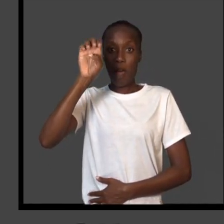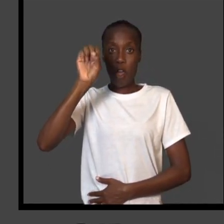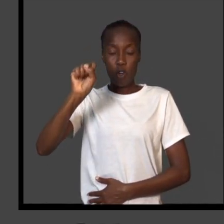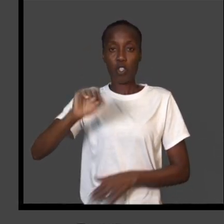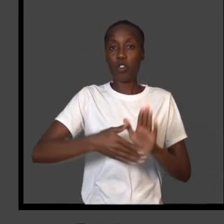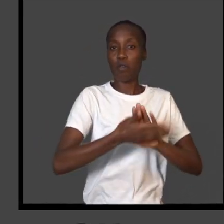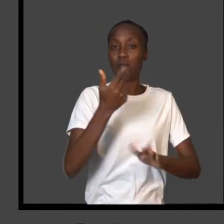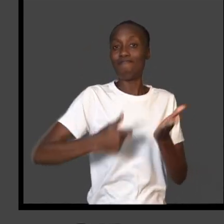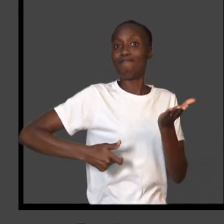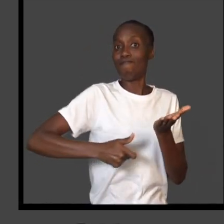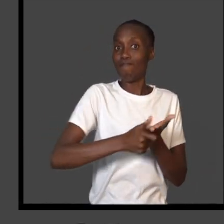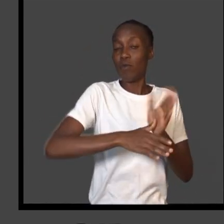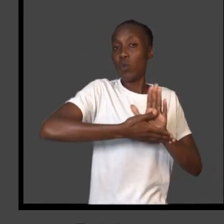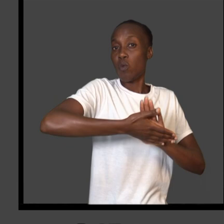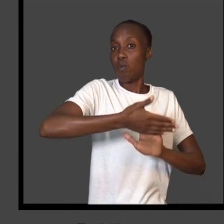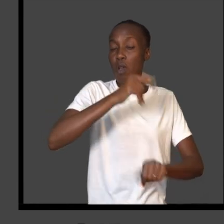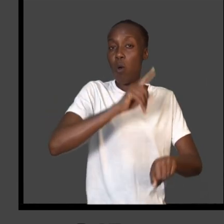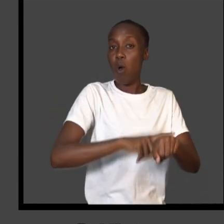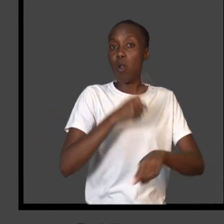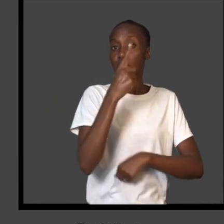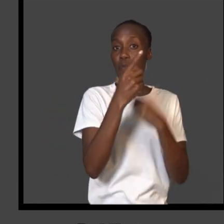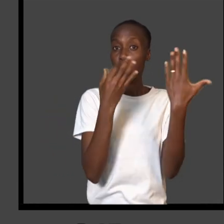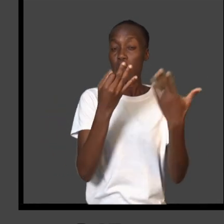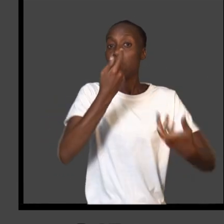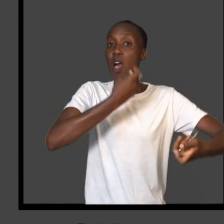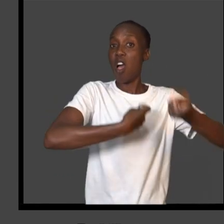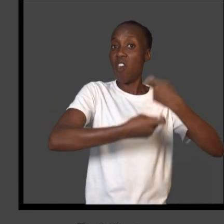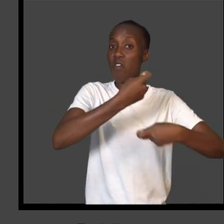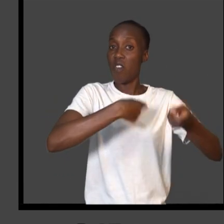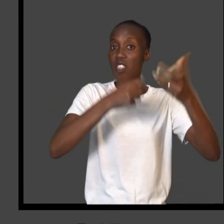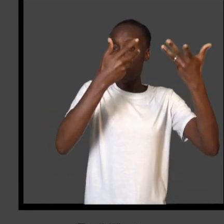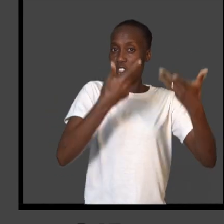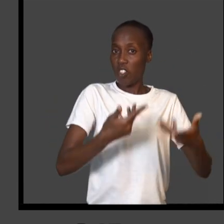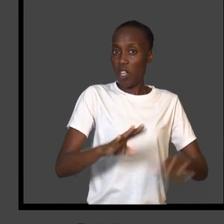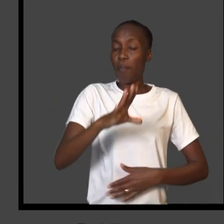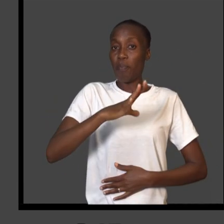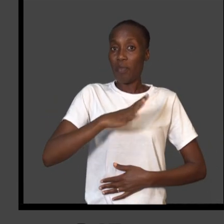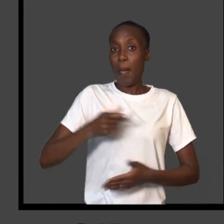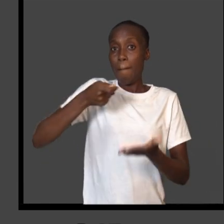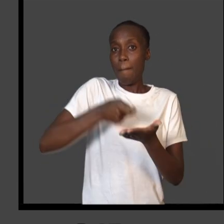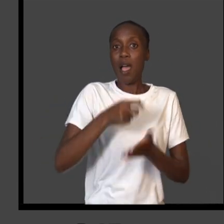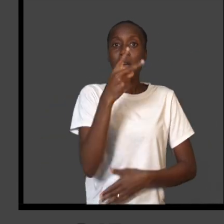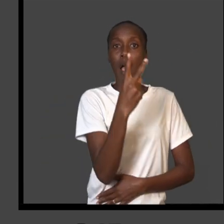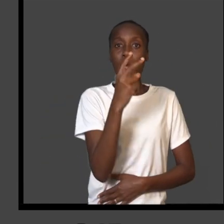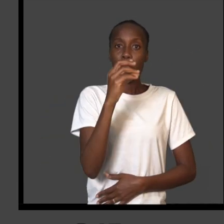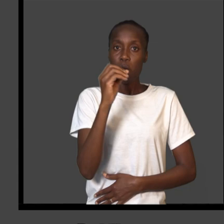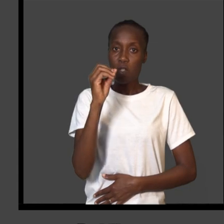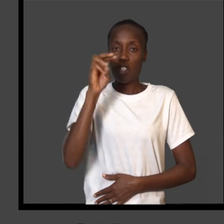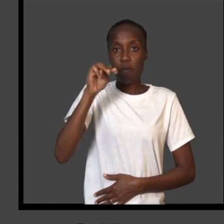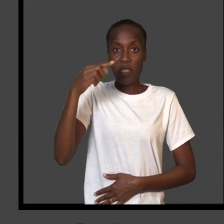partida que vai iniciar pelas 18 horas já estão à venda a preço de R$ 200,00